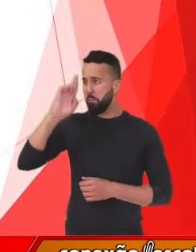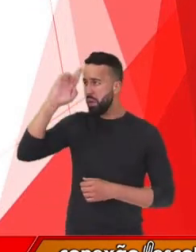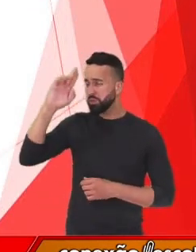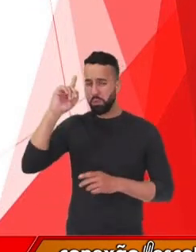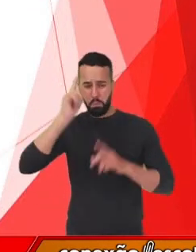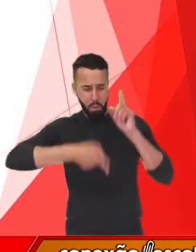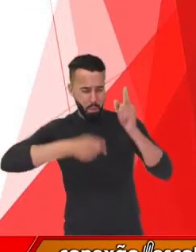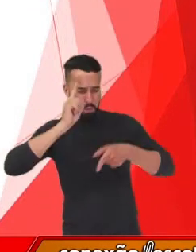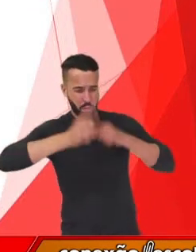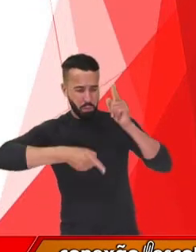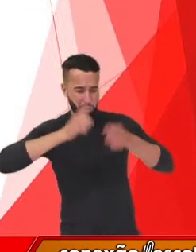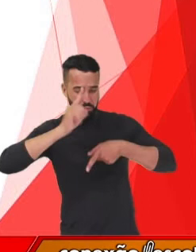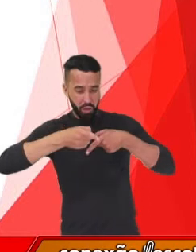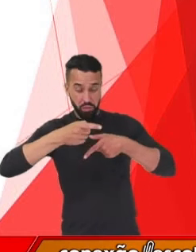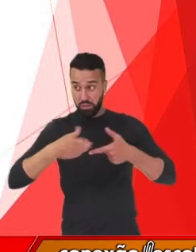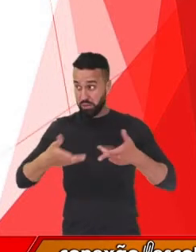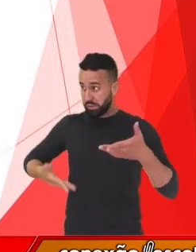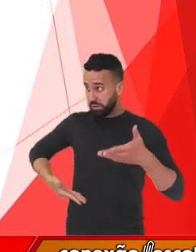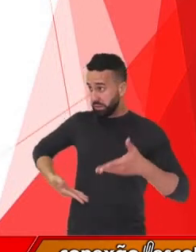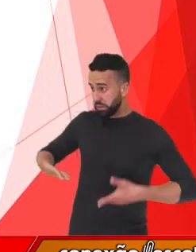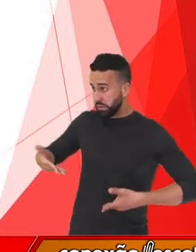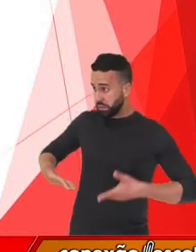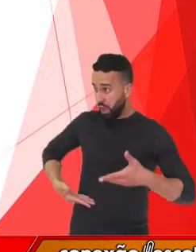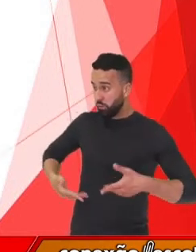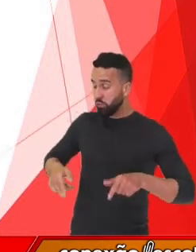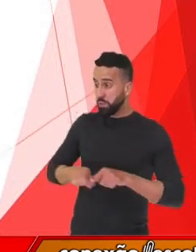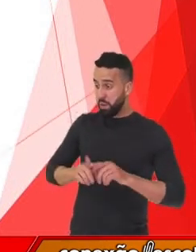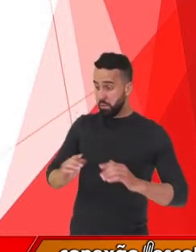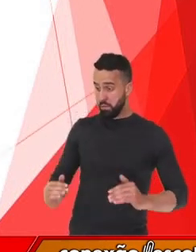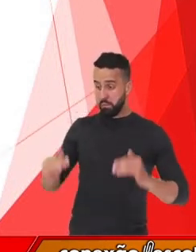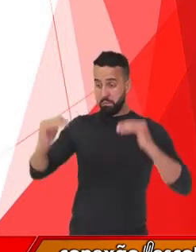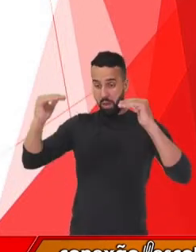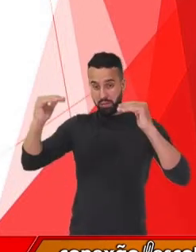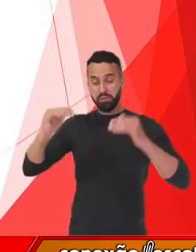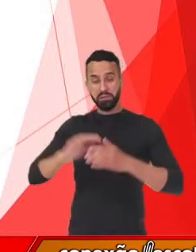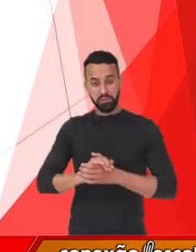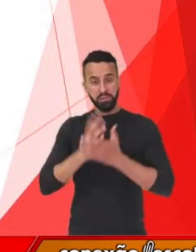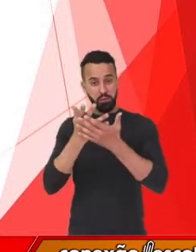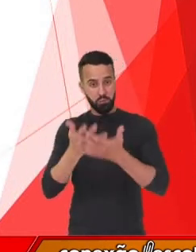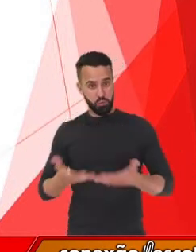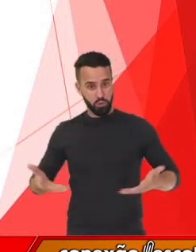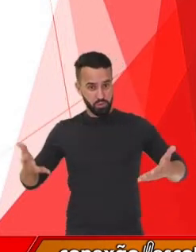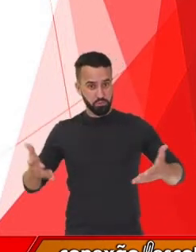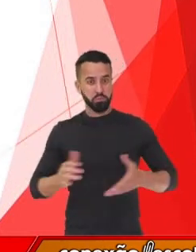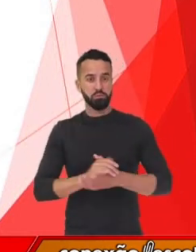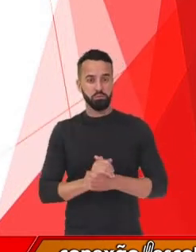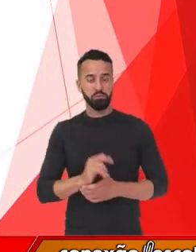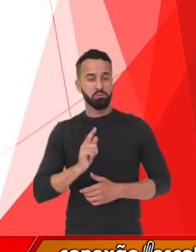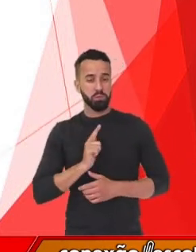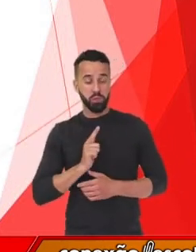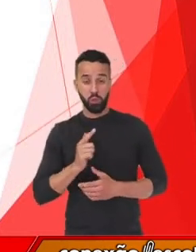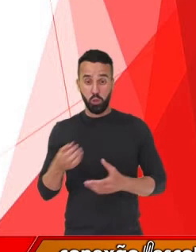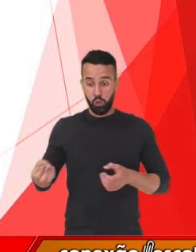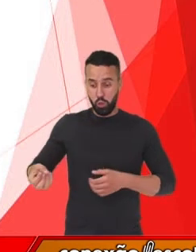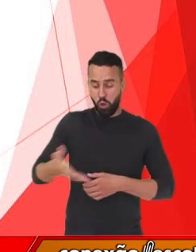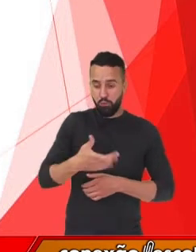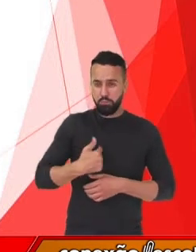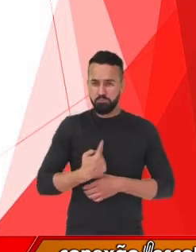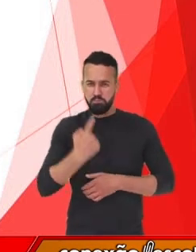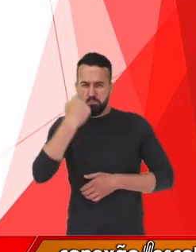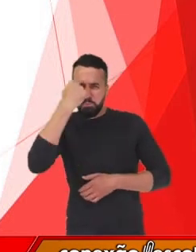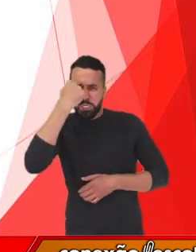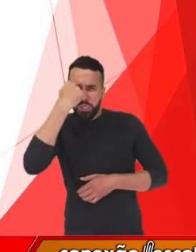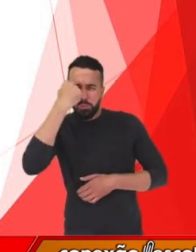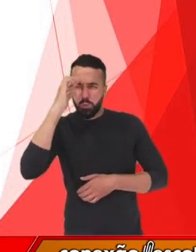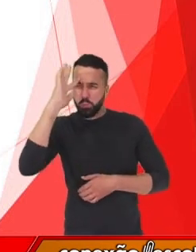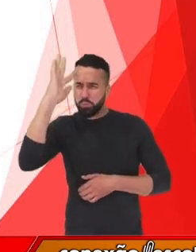colônia, os serviçais viraram-se mestres de cerimônia e trouxeram uma nova corrente de